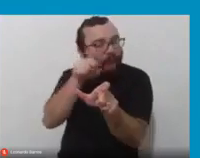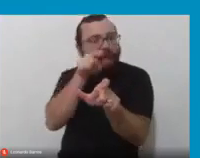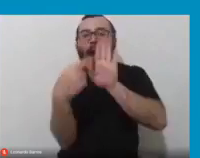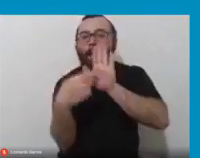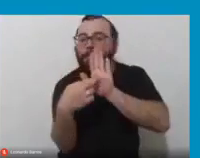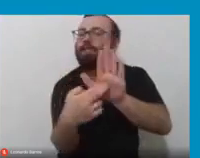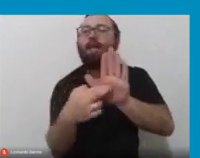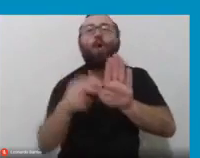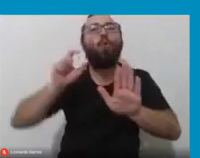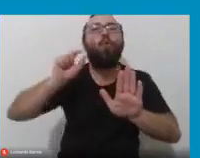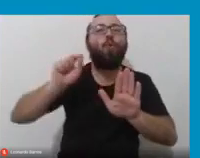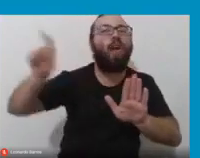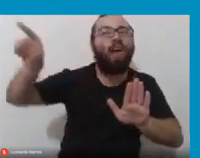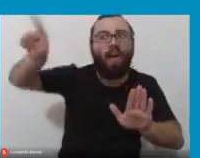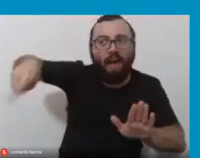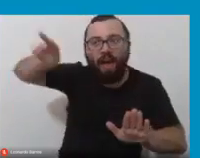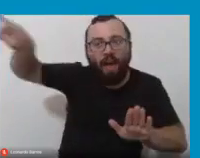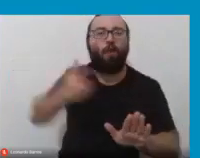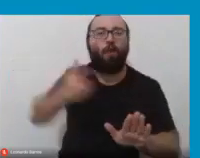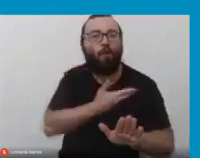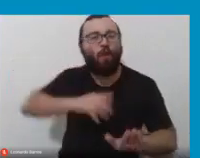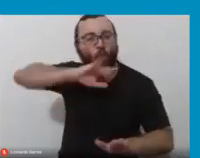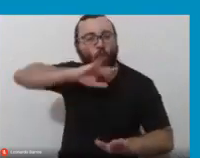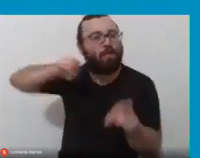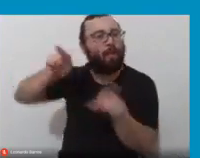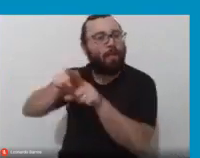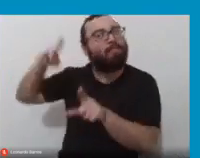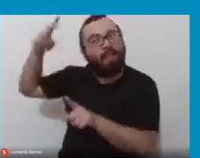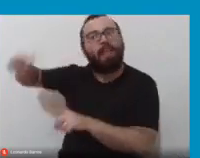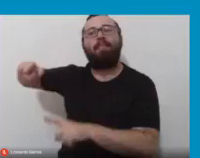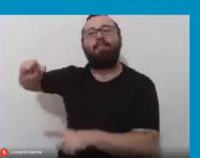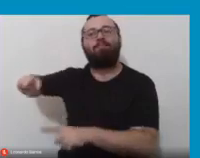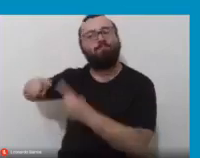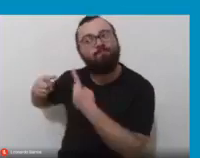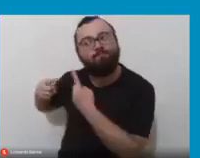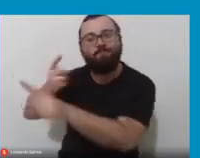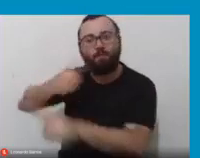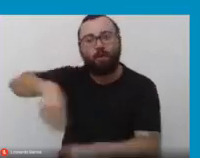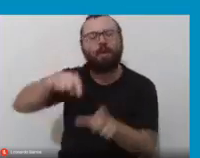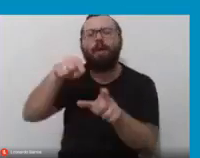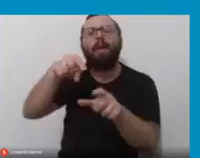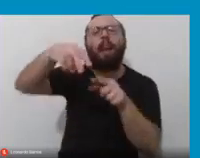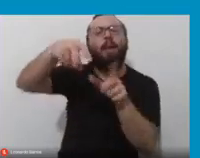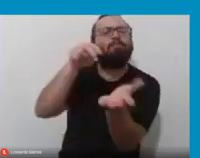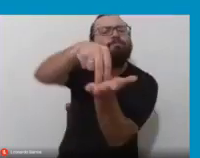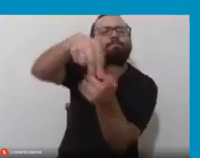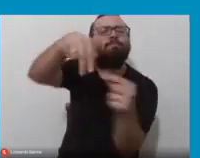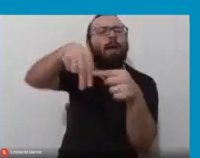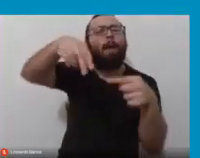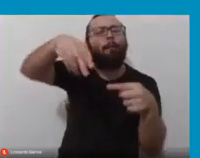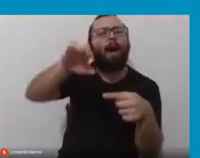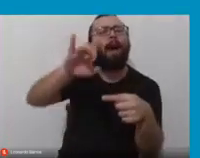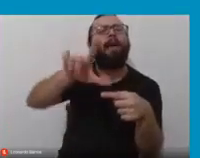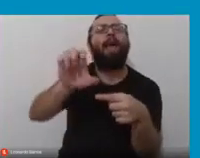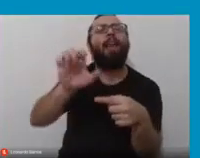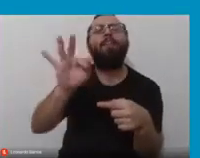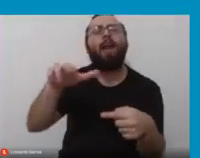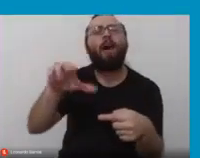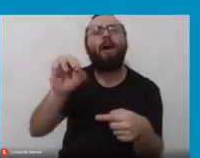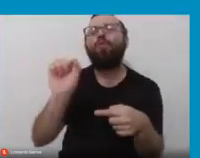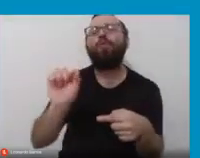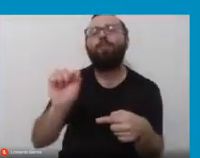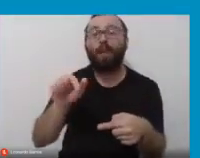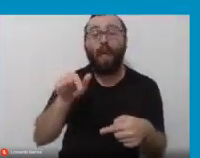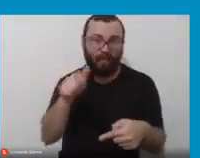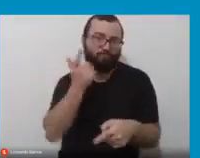esse desgoverno e os impactos deles na gente. Marielle, para quem não sabe, é Marielle Franco. Logo que a Marielle foi